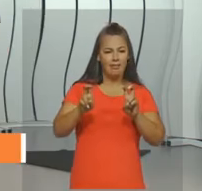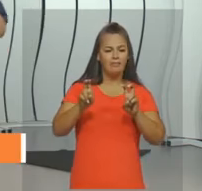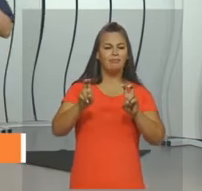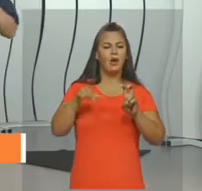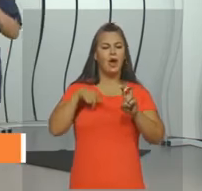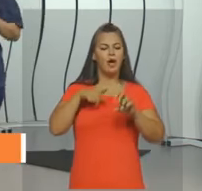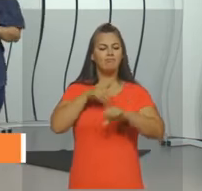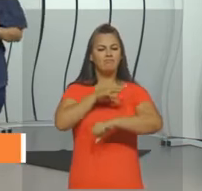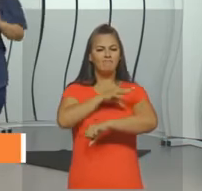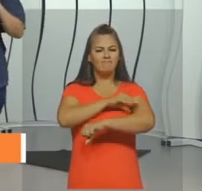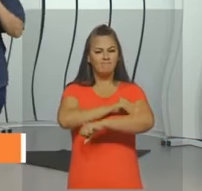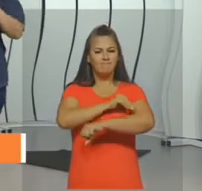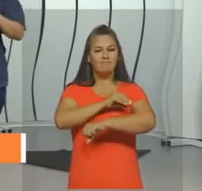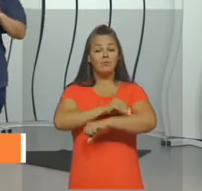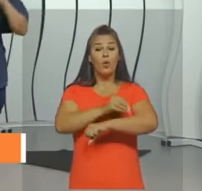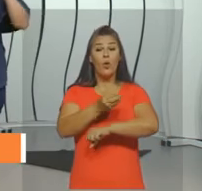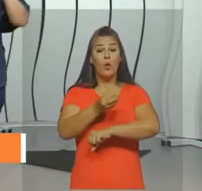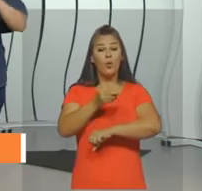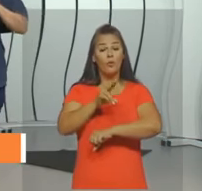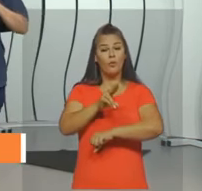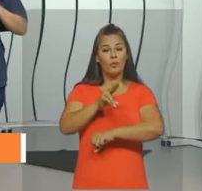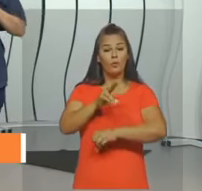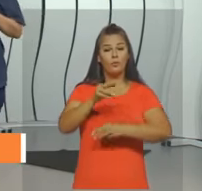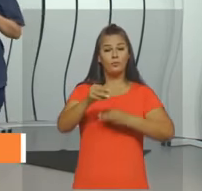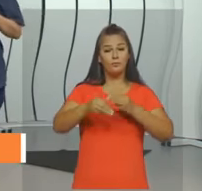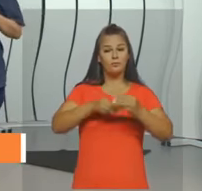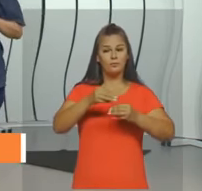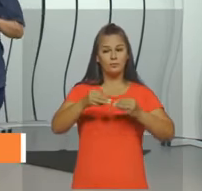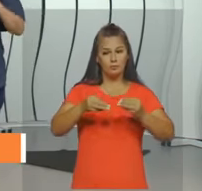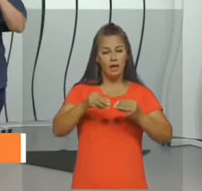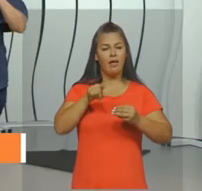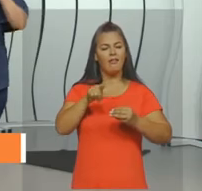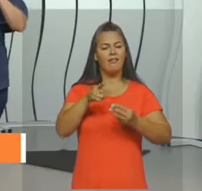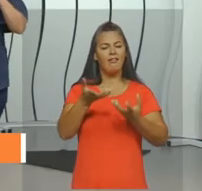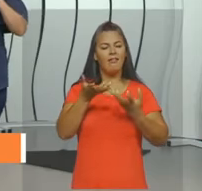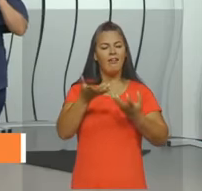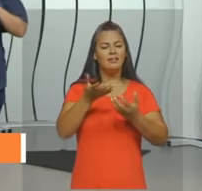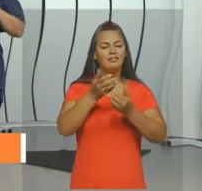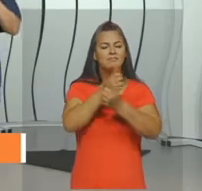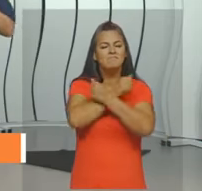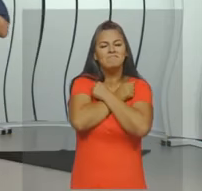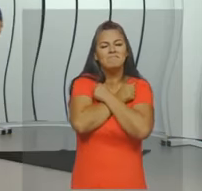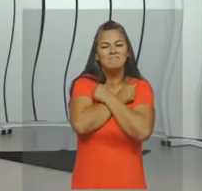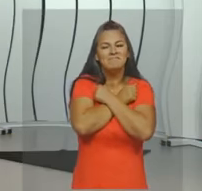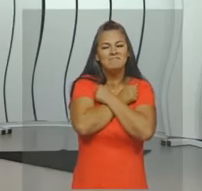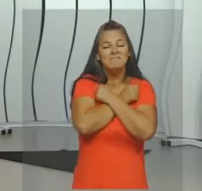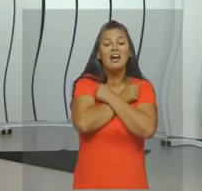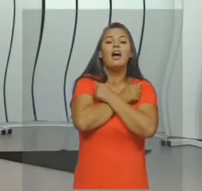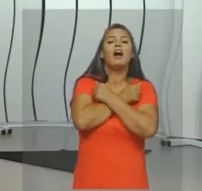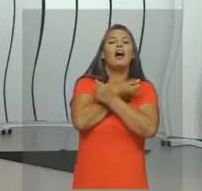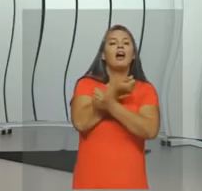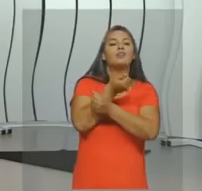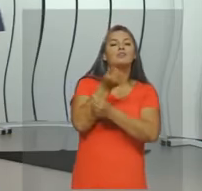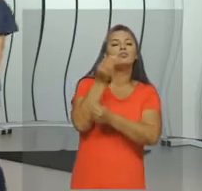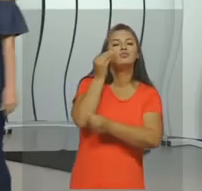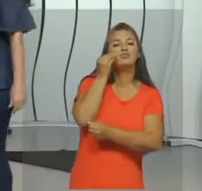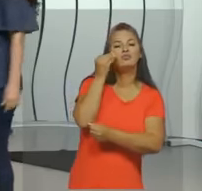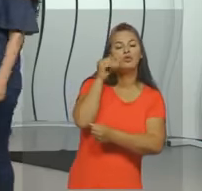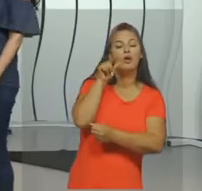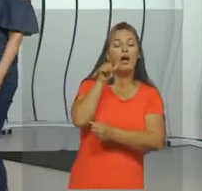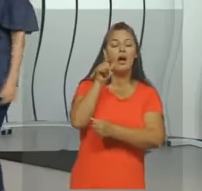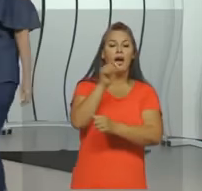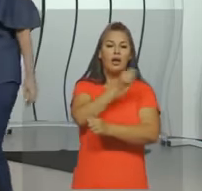abraço especial para os alunos lá de Marliéria, e em especial o aluno Daniel, tá? Um abraço para